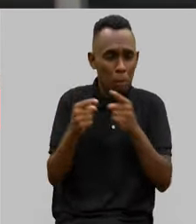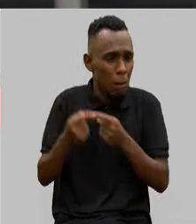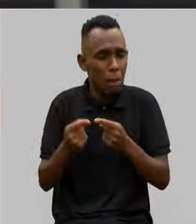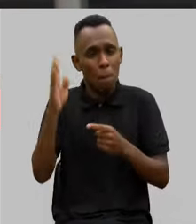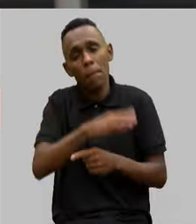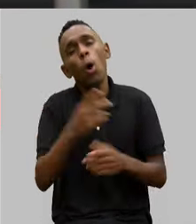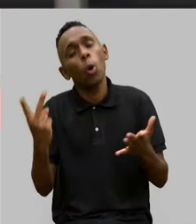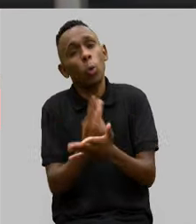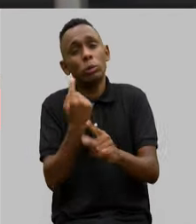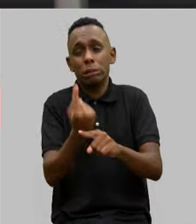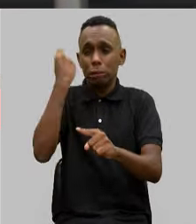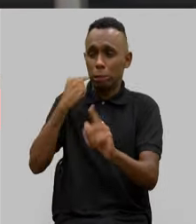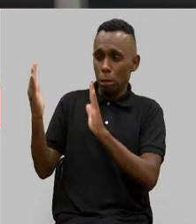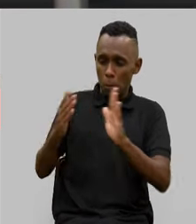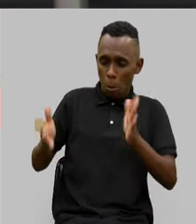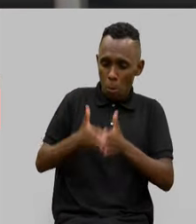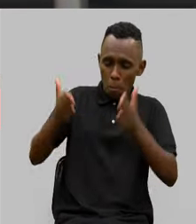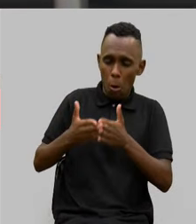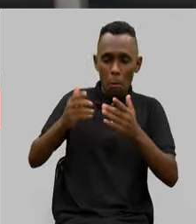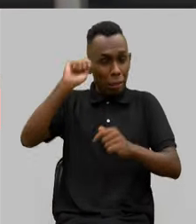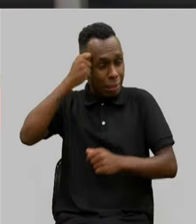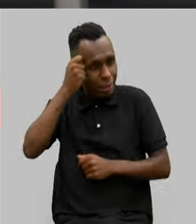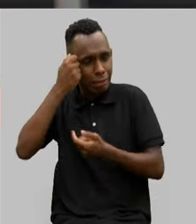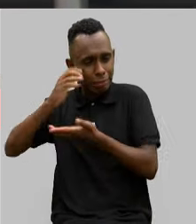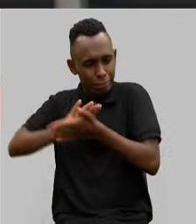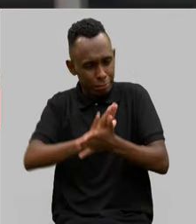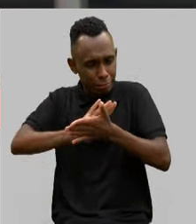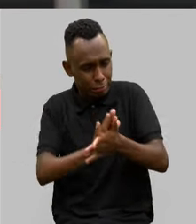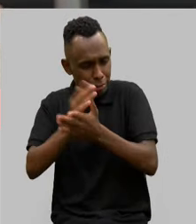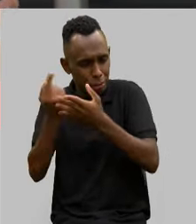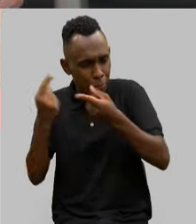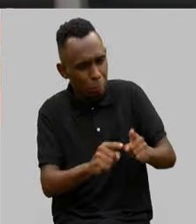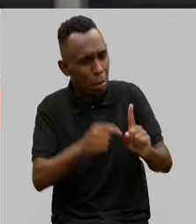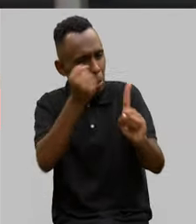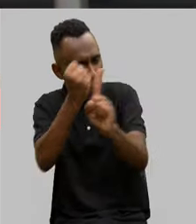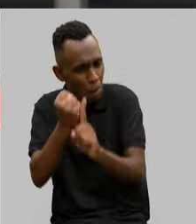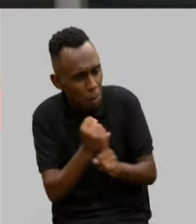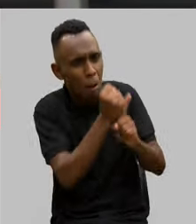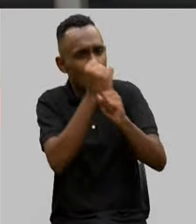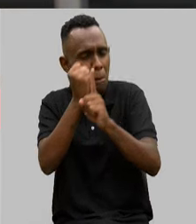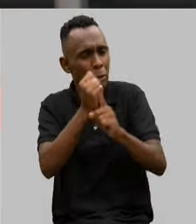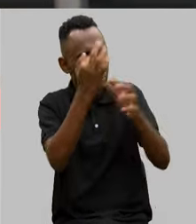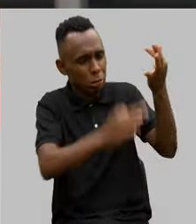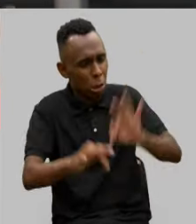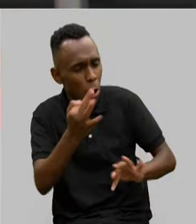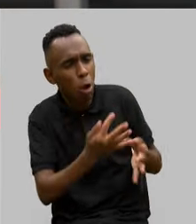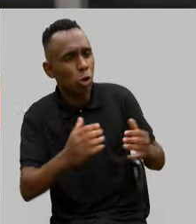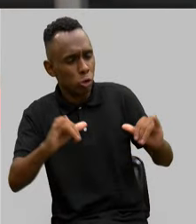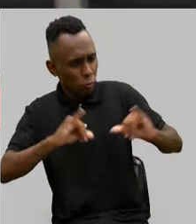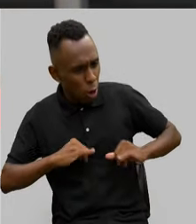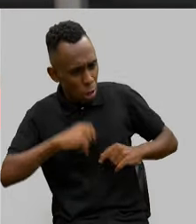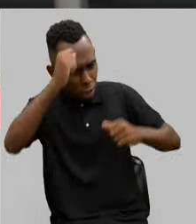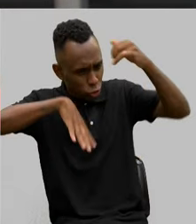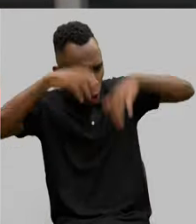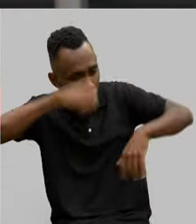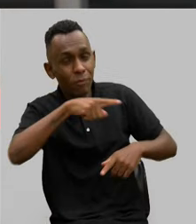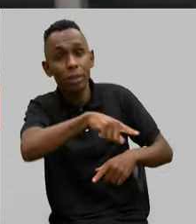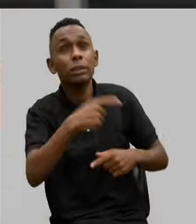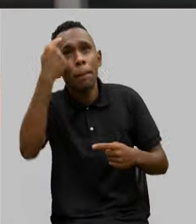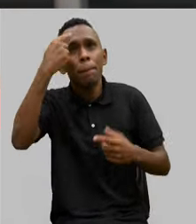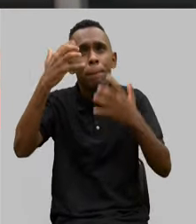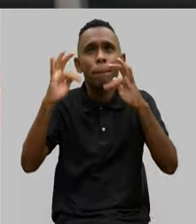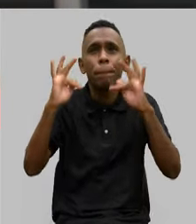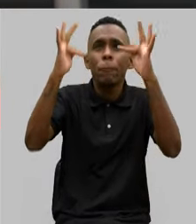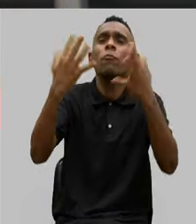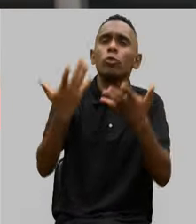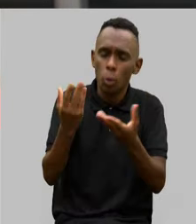falado populações pobres e negras foram massacradas genocídios torturas explorações precisamos pensar na reparação em